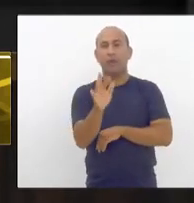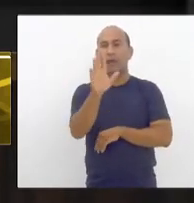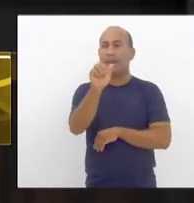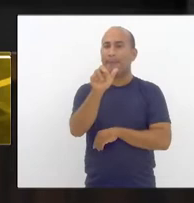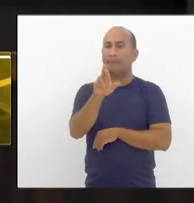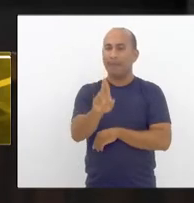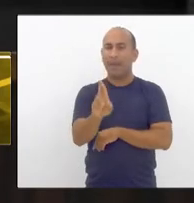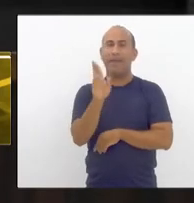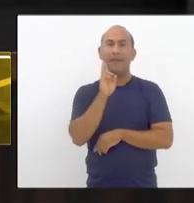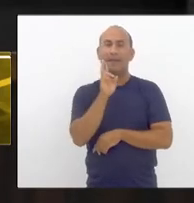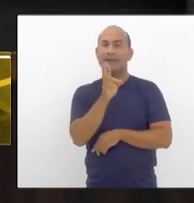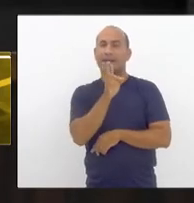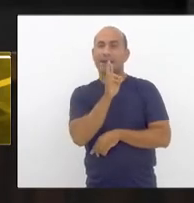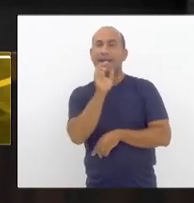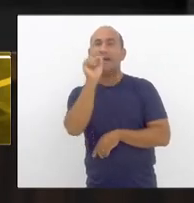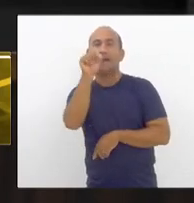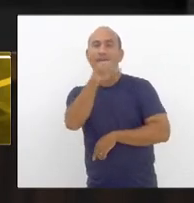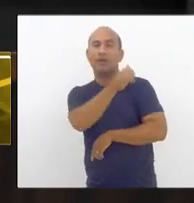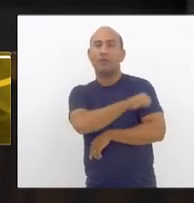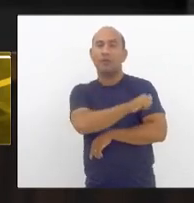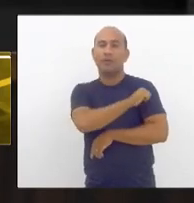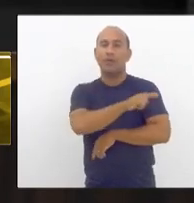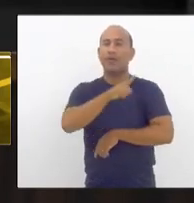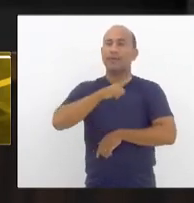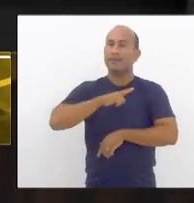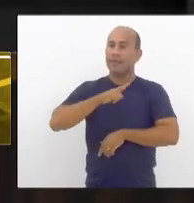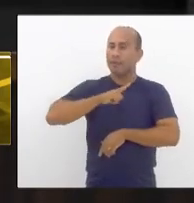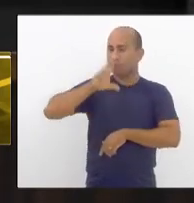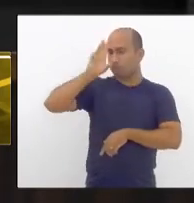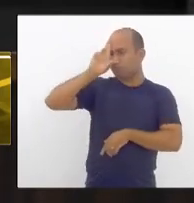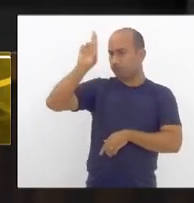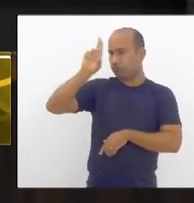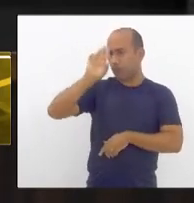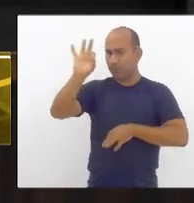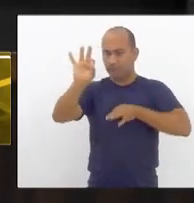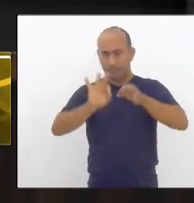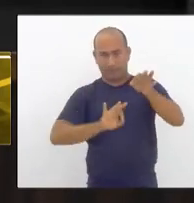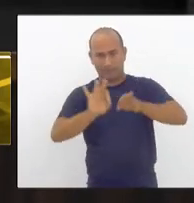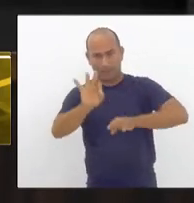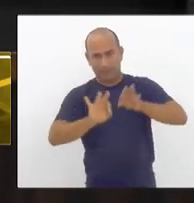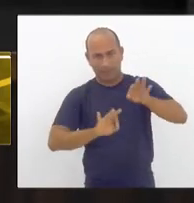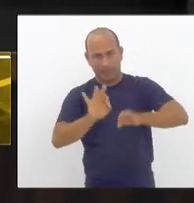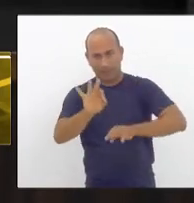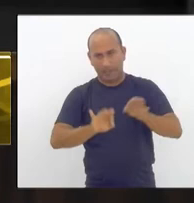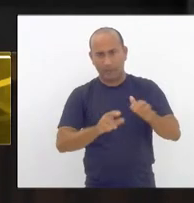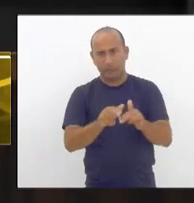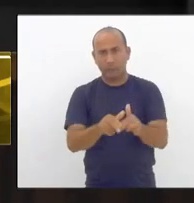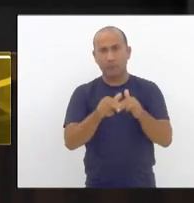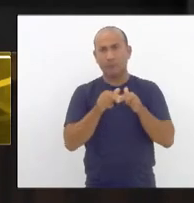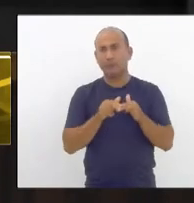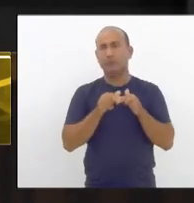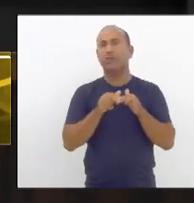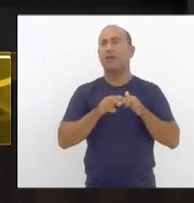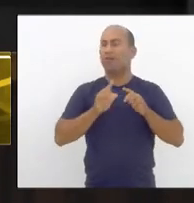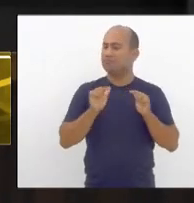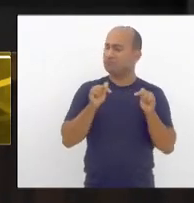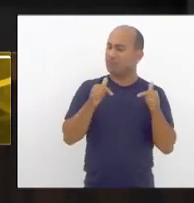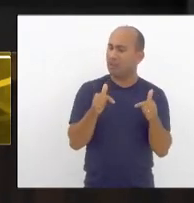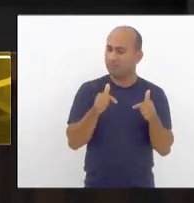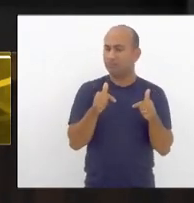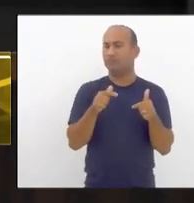e restaurantes Quando o rio possui líderes experientes capacitados de dinâmicos